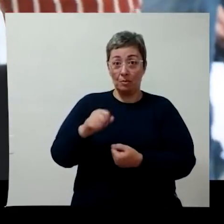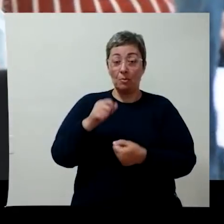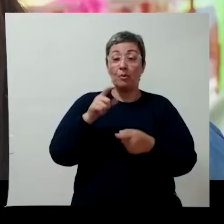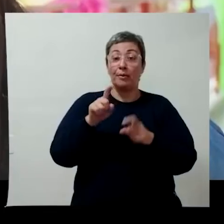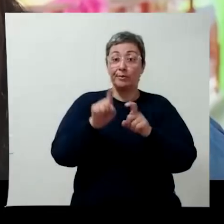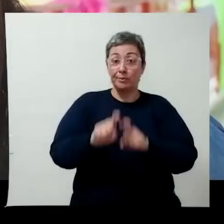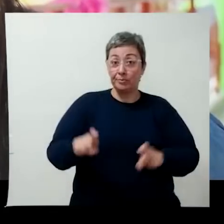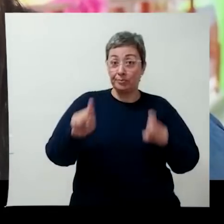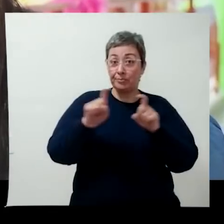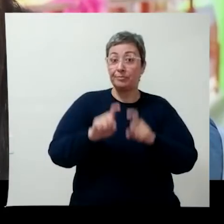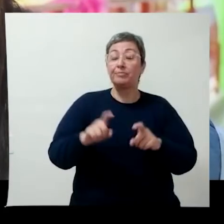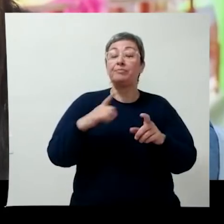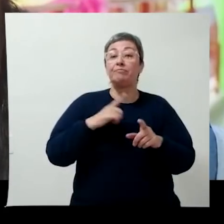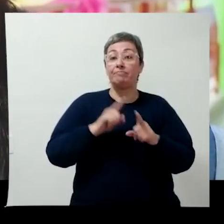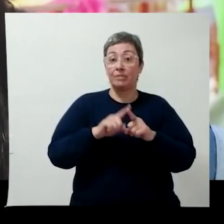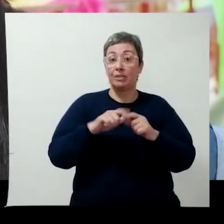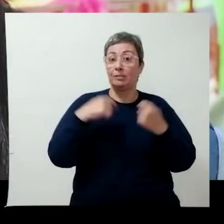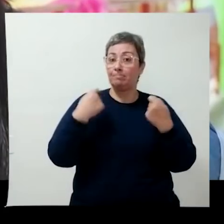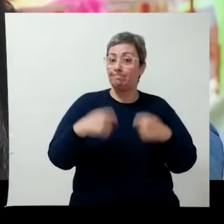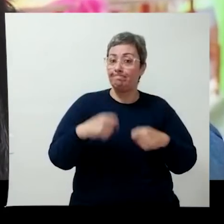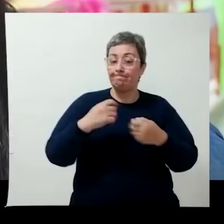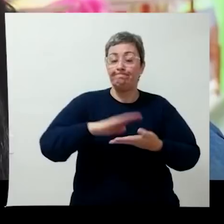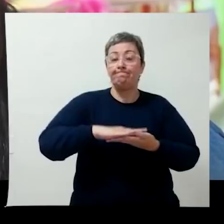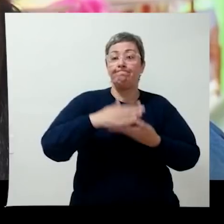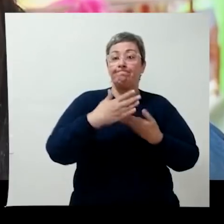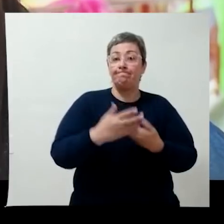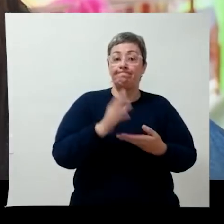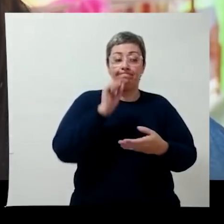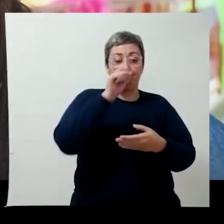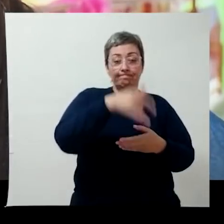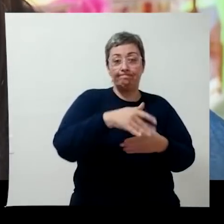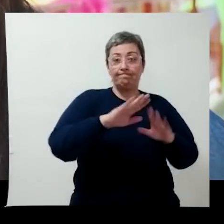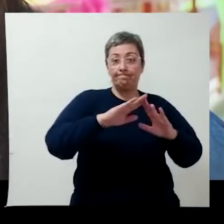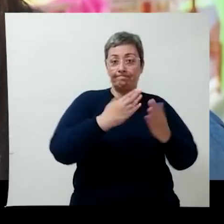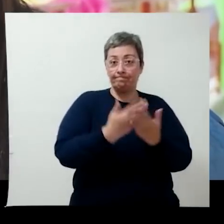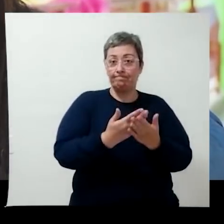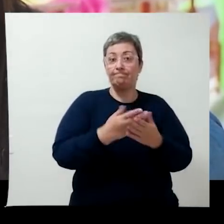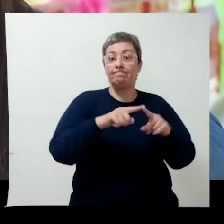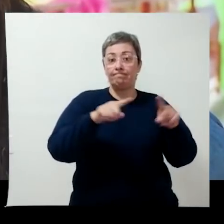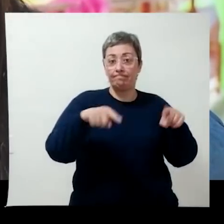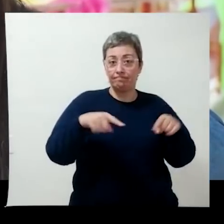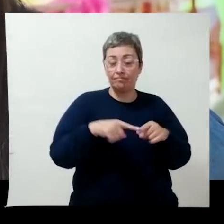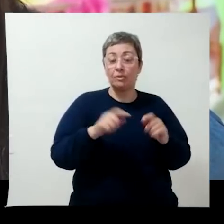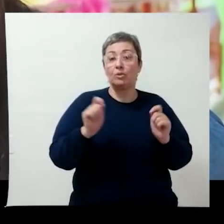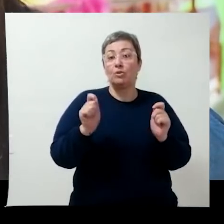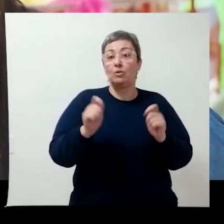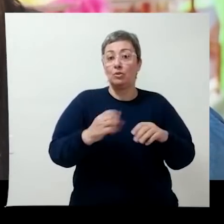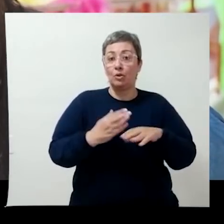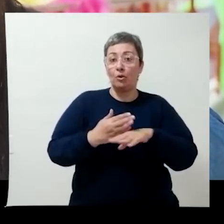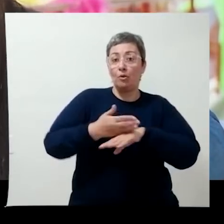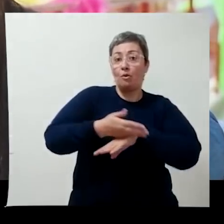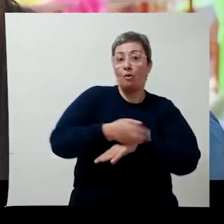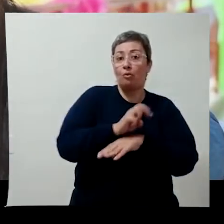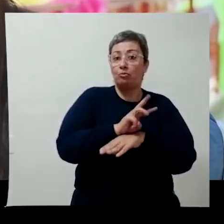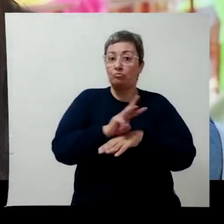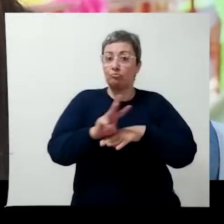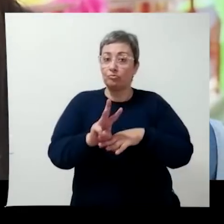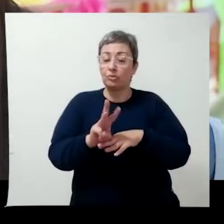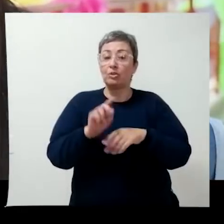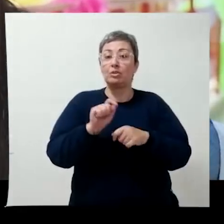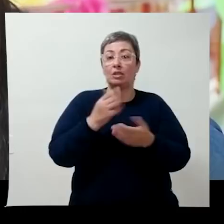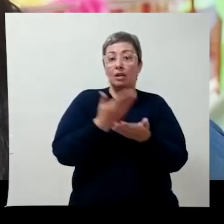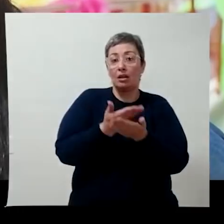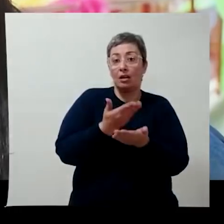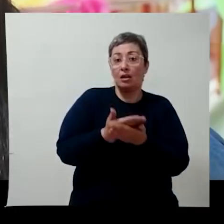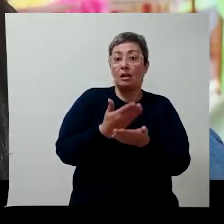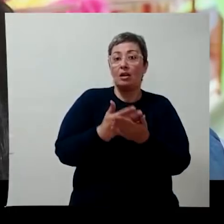informatizado que nós estamos, a necessidade de um equipamento de sala de aula é de primeira importância. Então vai ser possível acessar sites dentro da sala